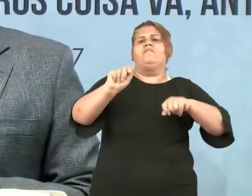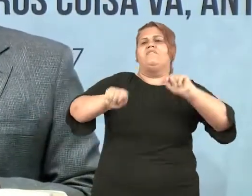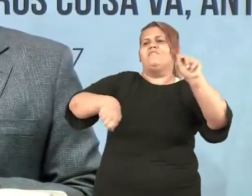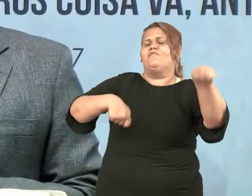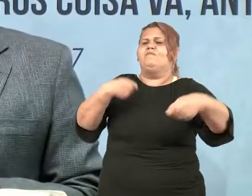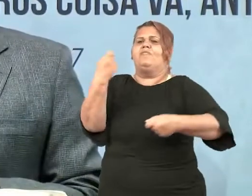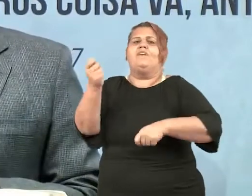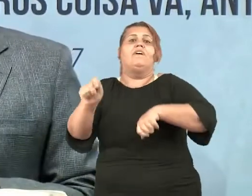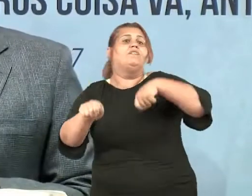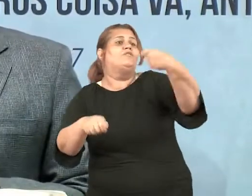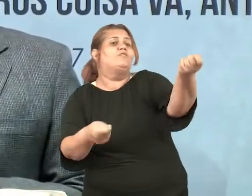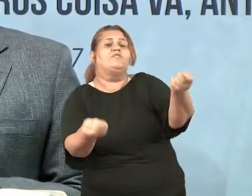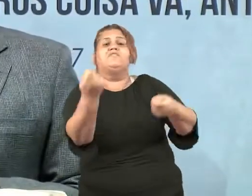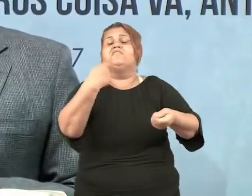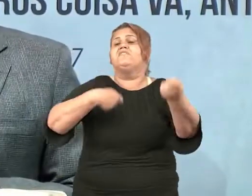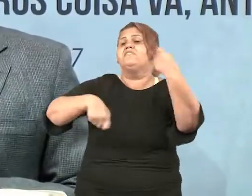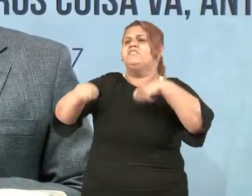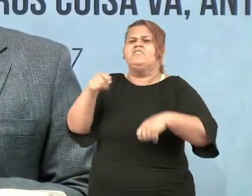investimentos,